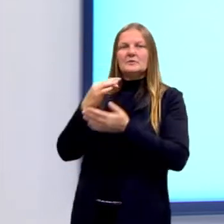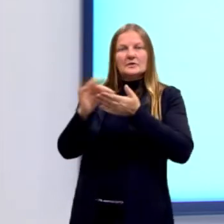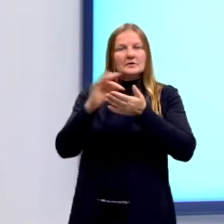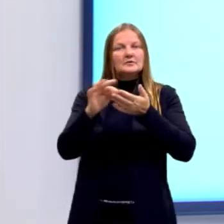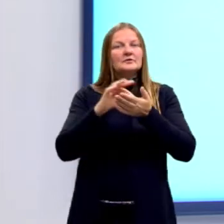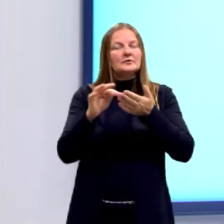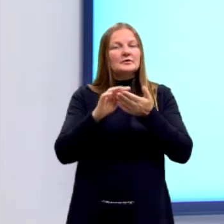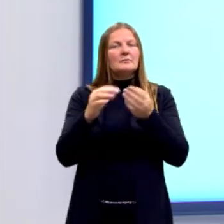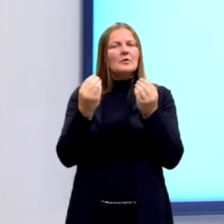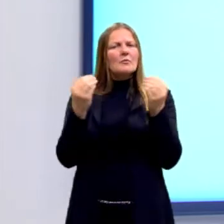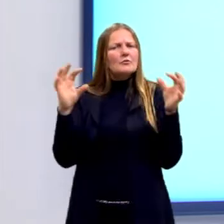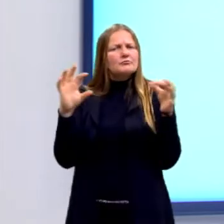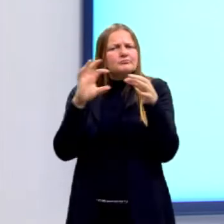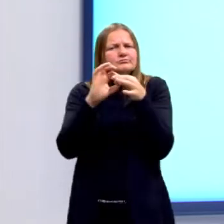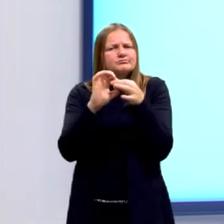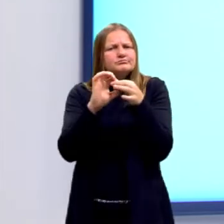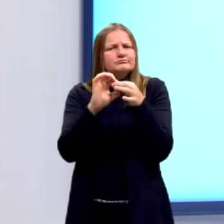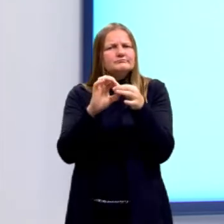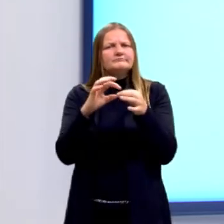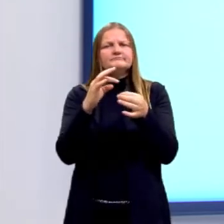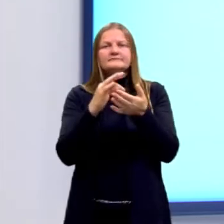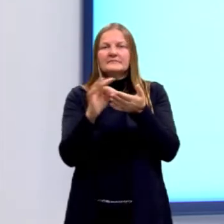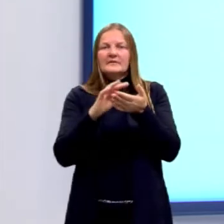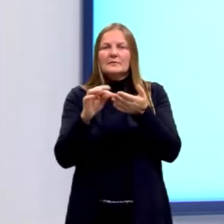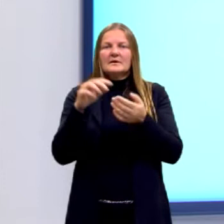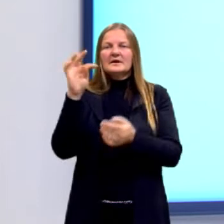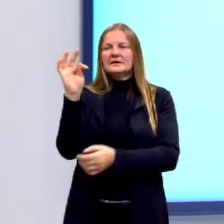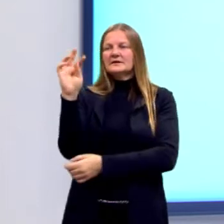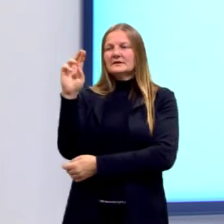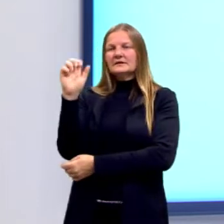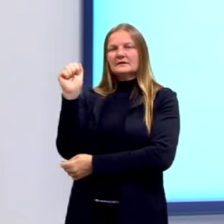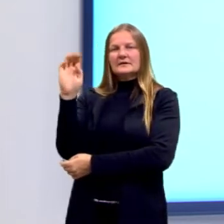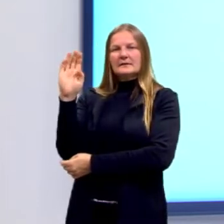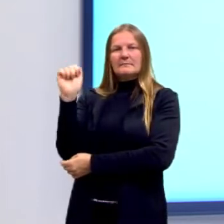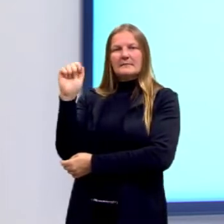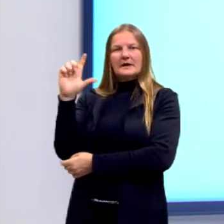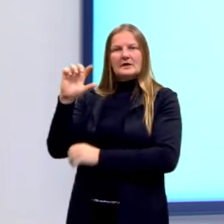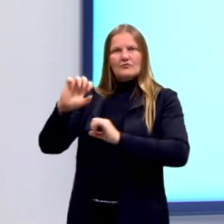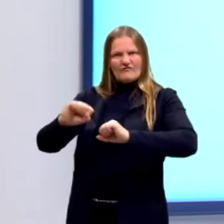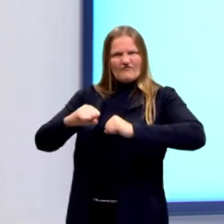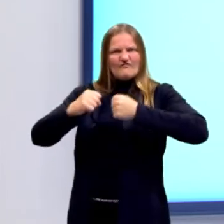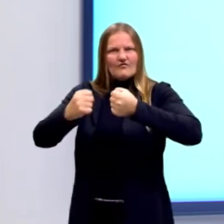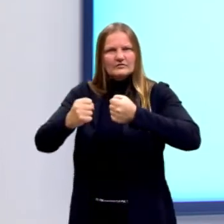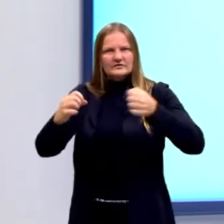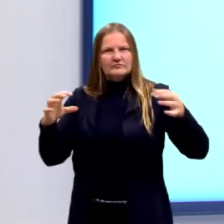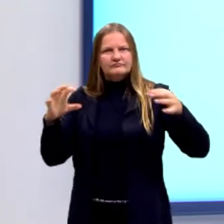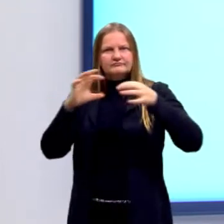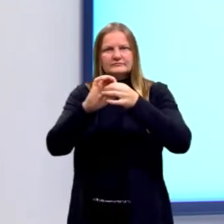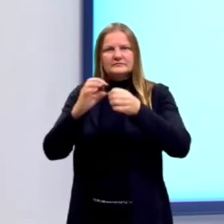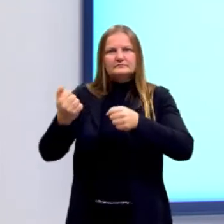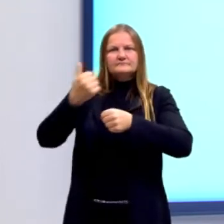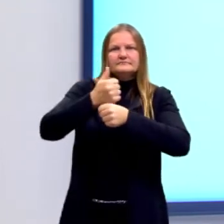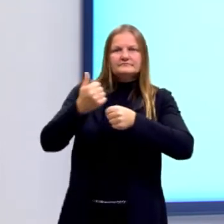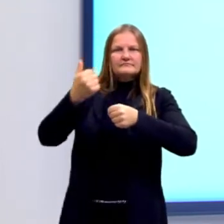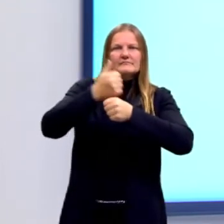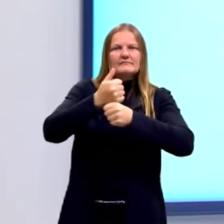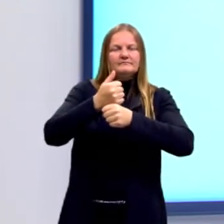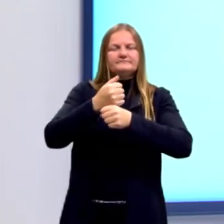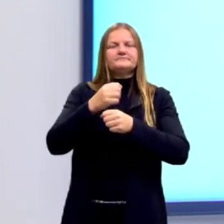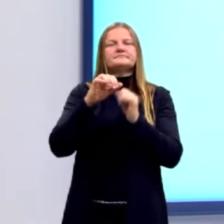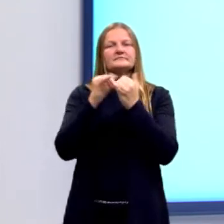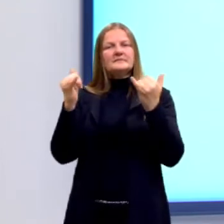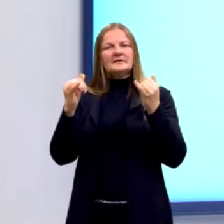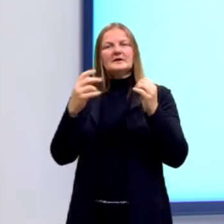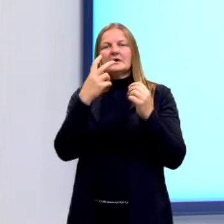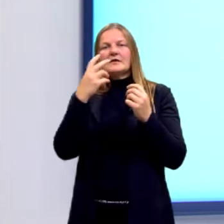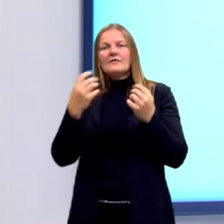do trabalho com a energia tão muitos casos a gente consegue substituir a energia pelo trabalho tá